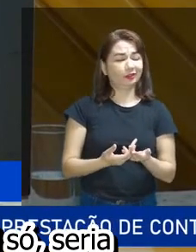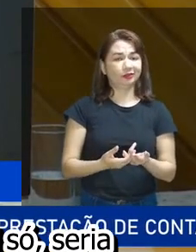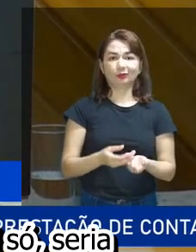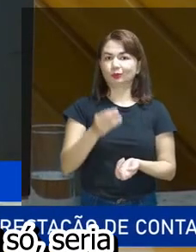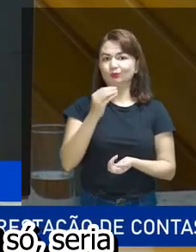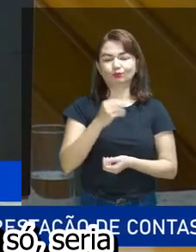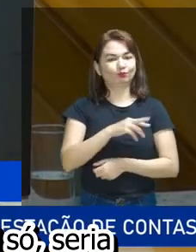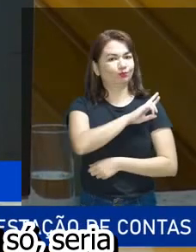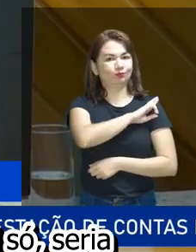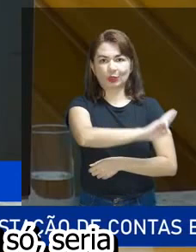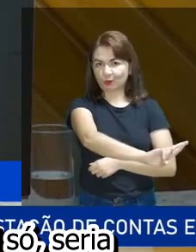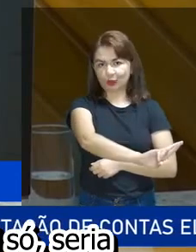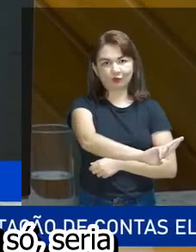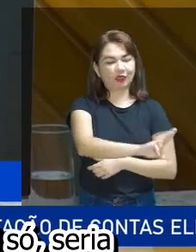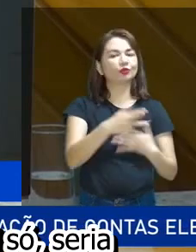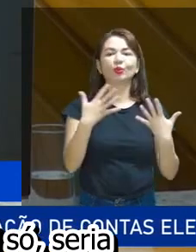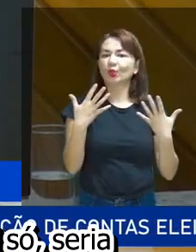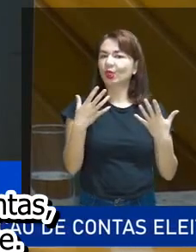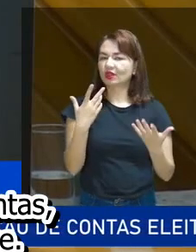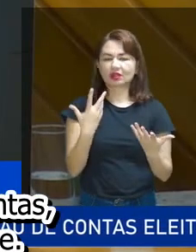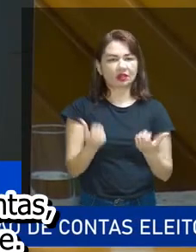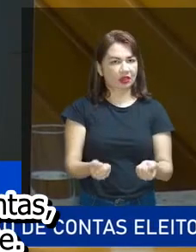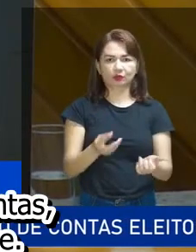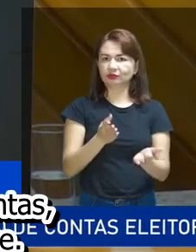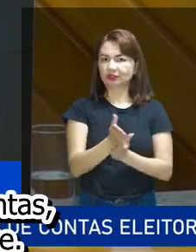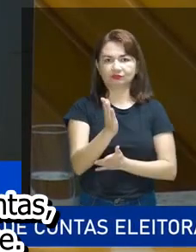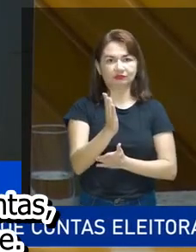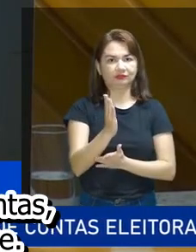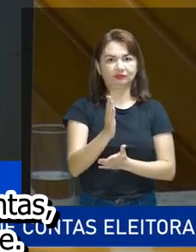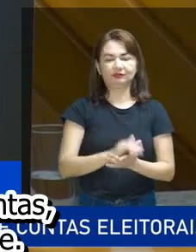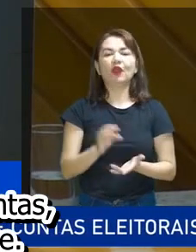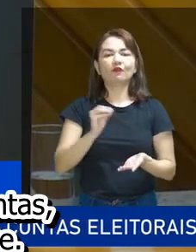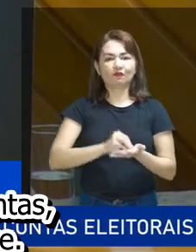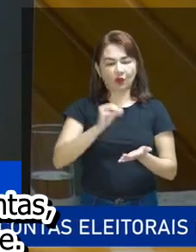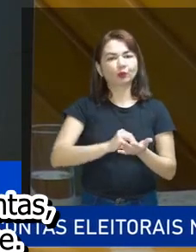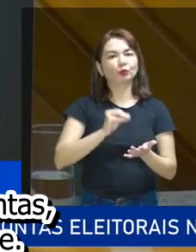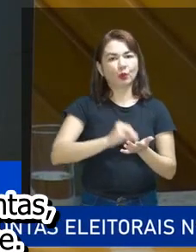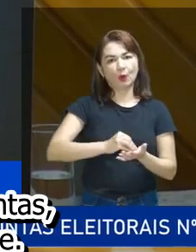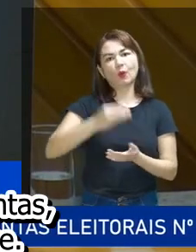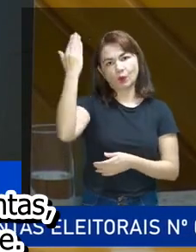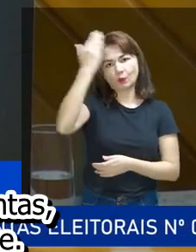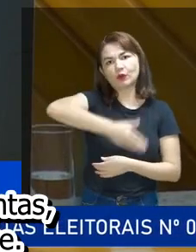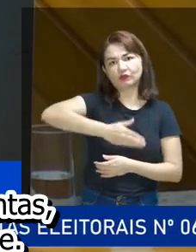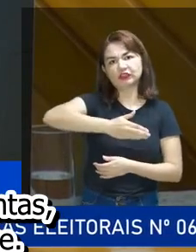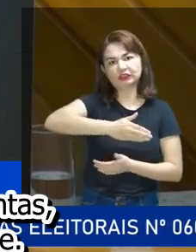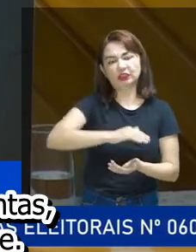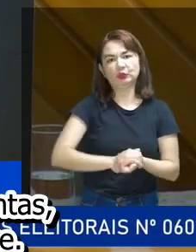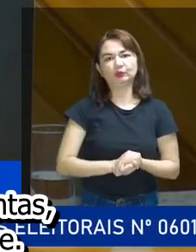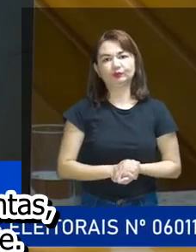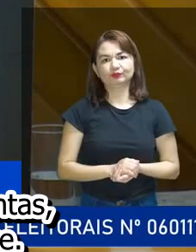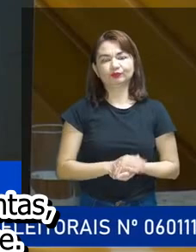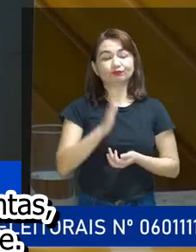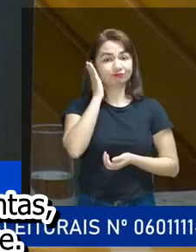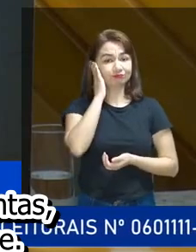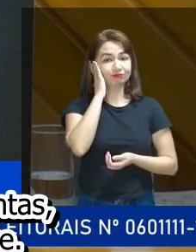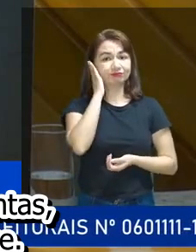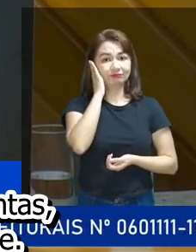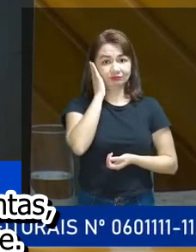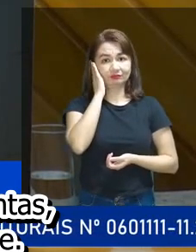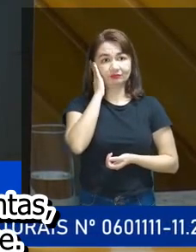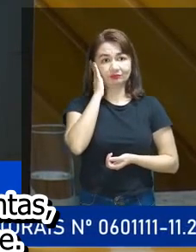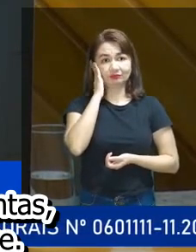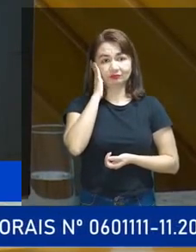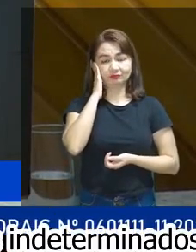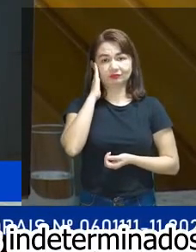embargante. E, por si só, seria suficiente para ensejar a desaprovação das contas, conforme entendimento consultado